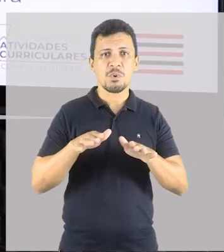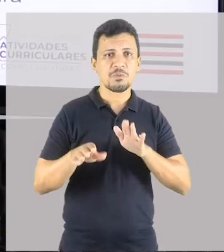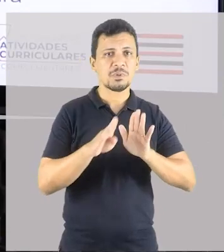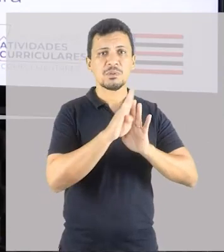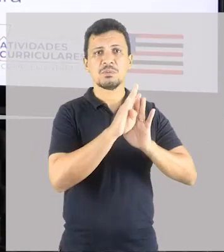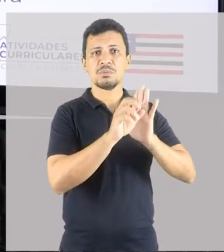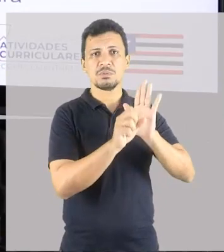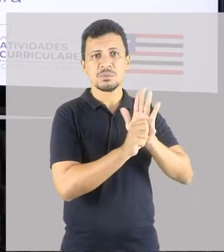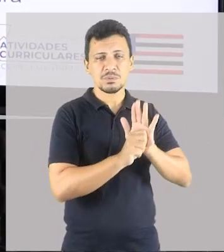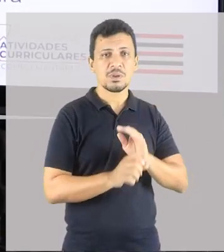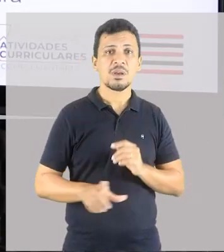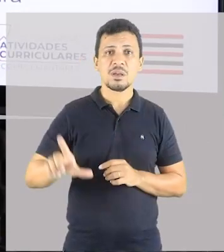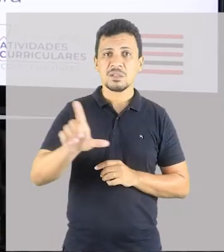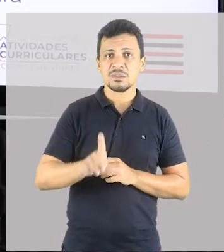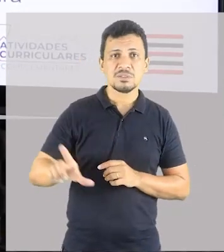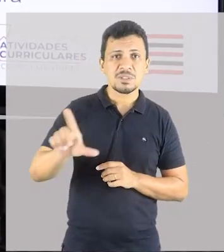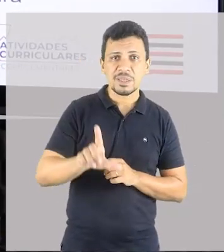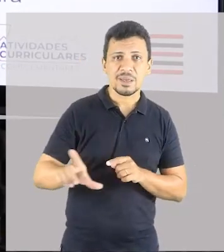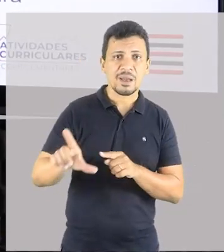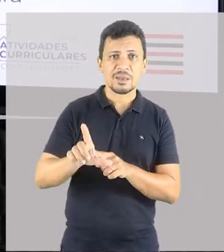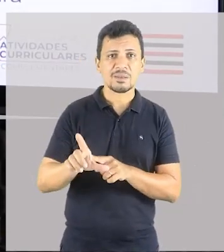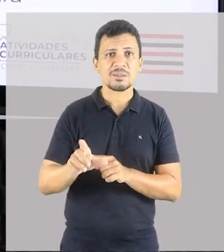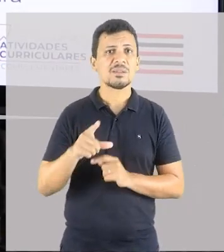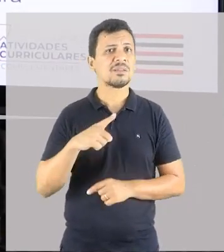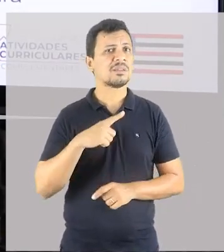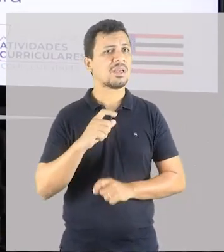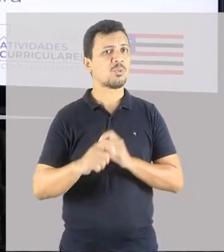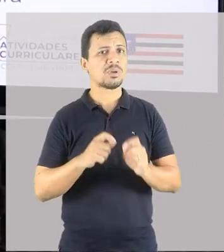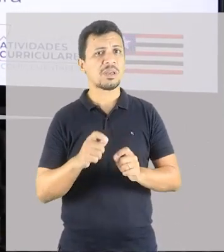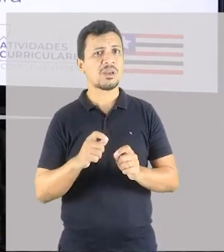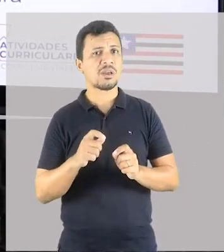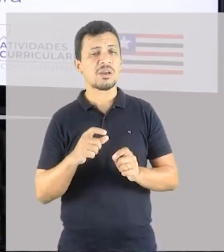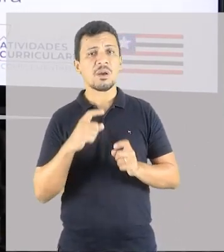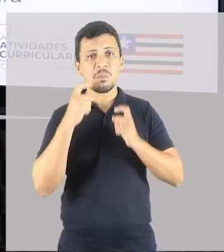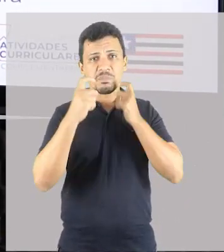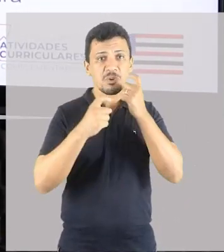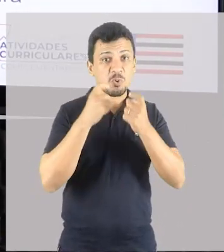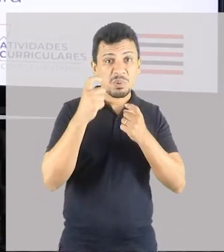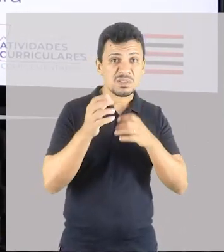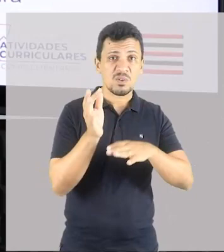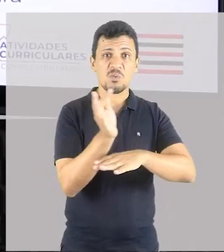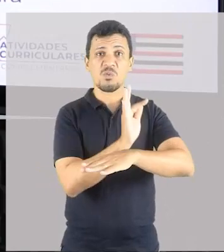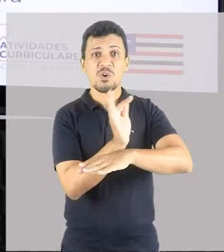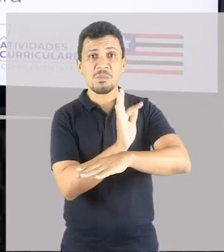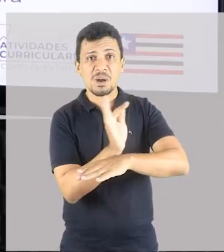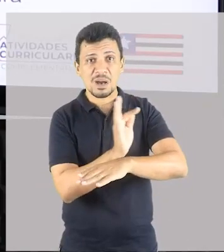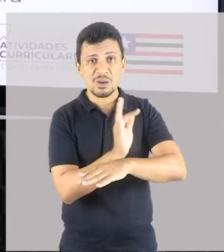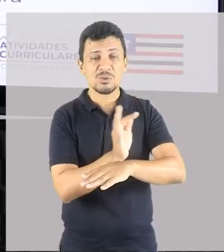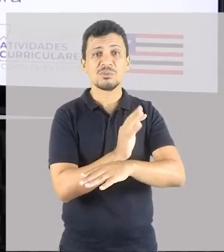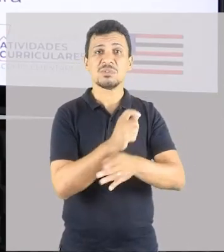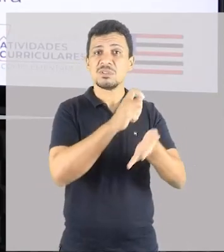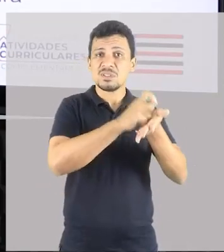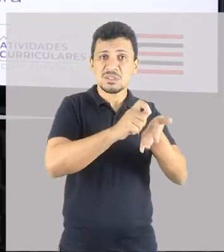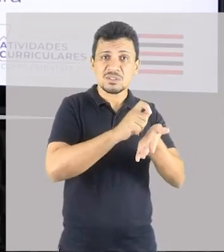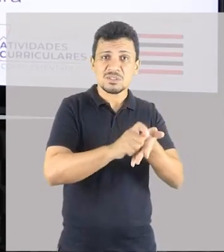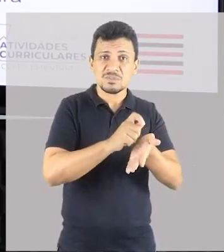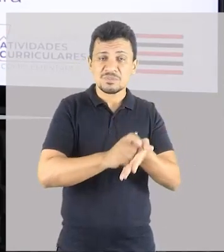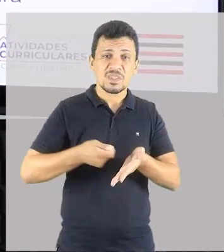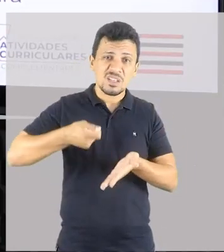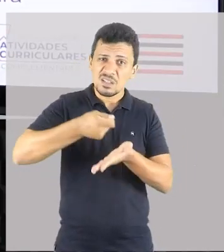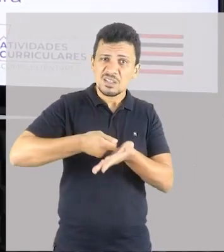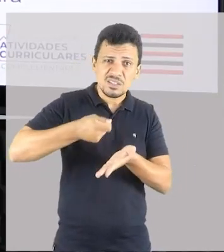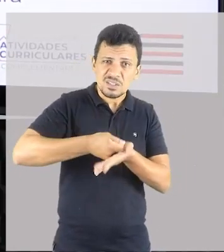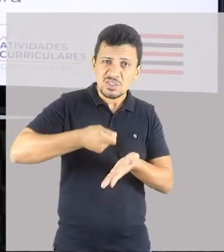estruturas, né, literárias muito mais de preocupações formais, dentro de situações de